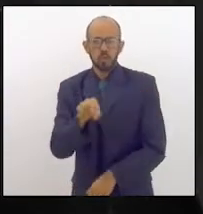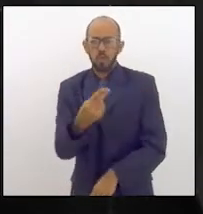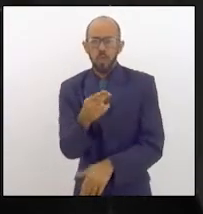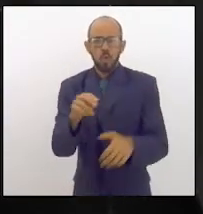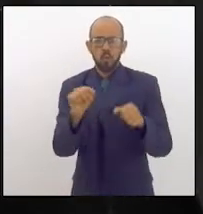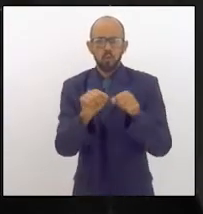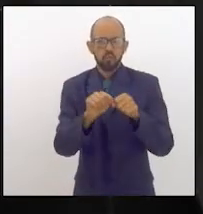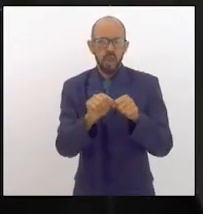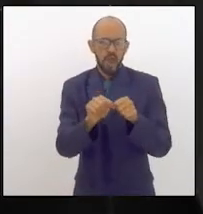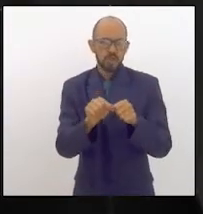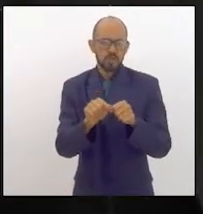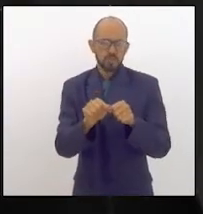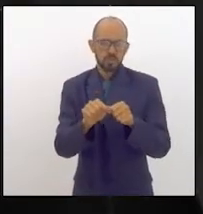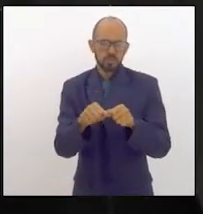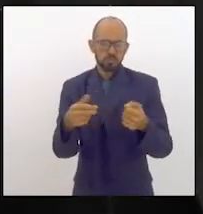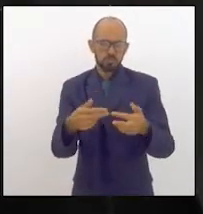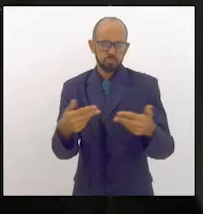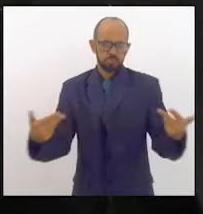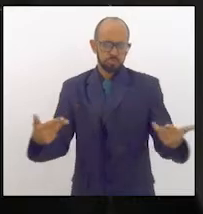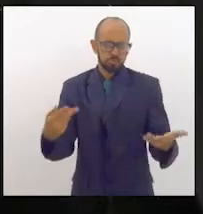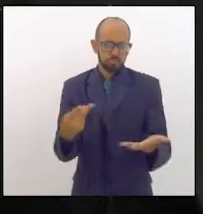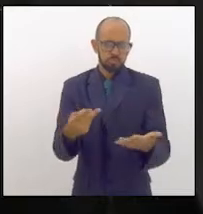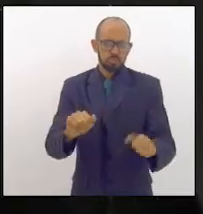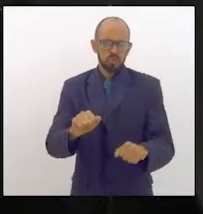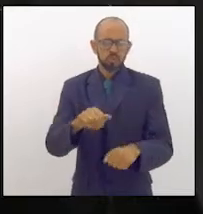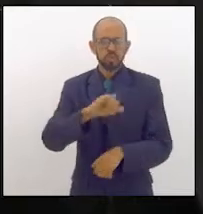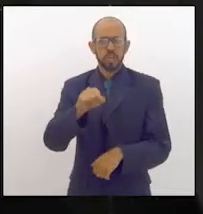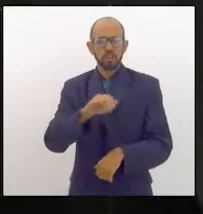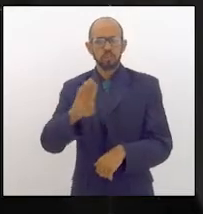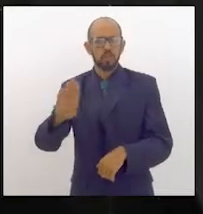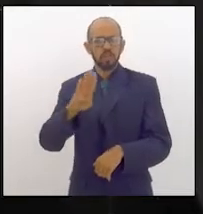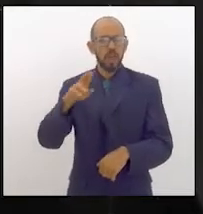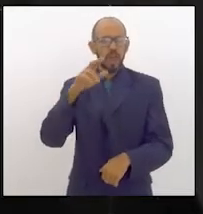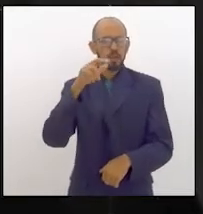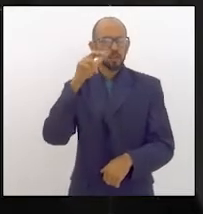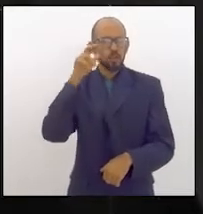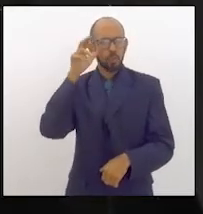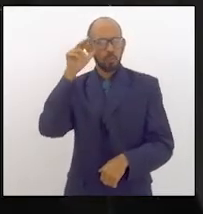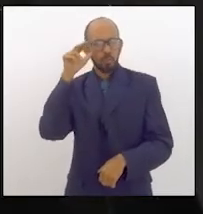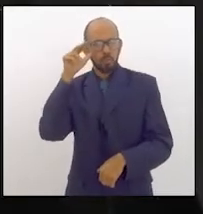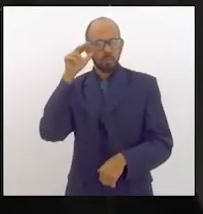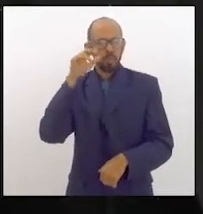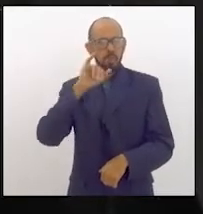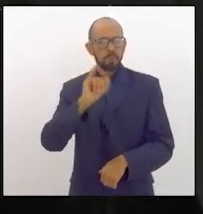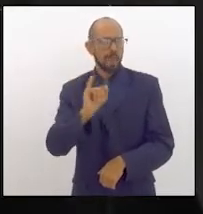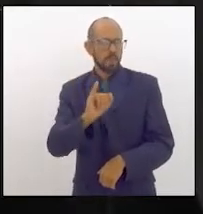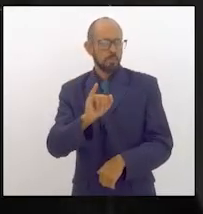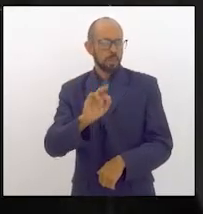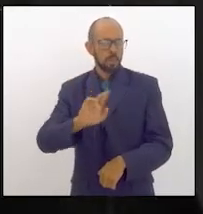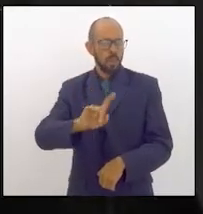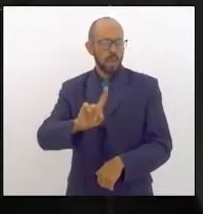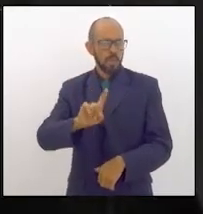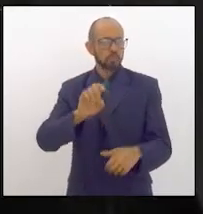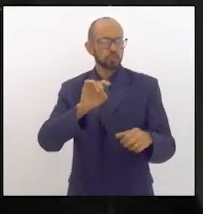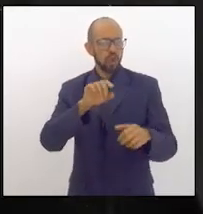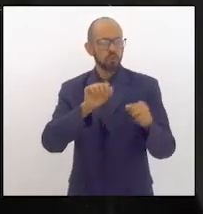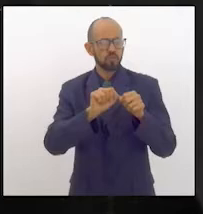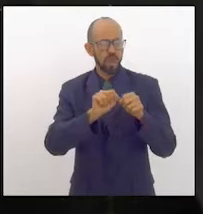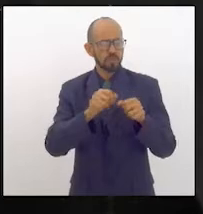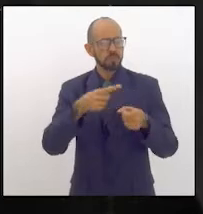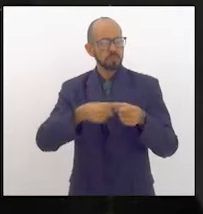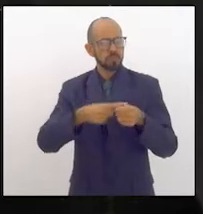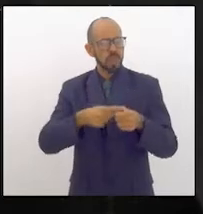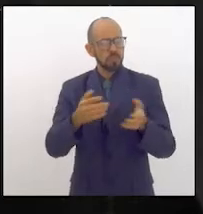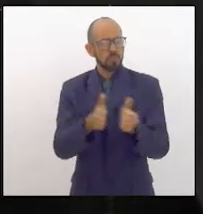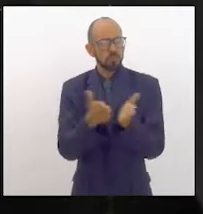se faz uma batida policial na operação policial no Jardim Botânico na Gávea foi Ipanema só faz isso e territórios periféricos